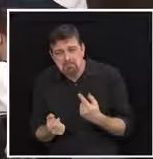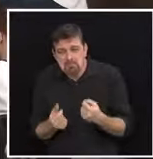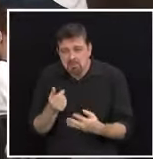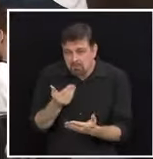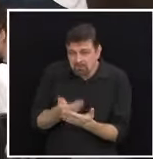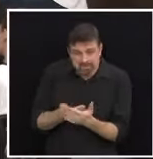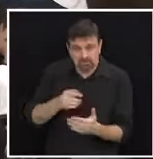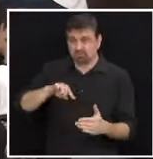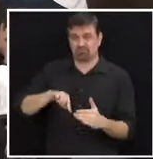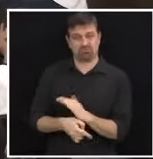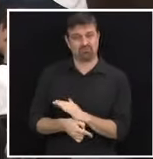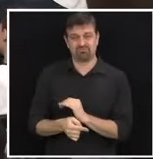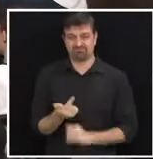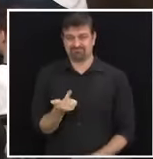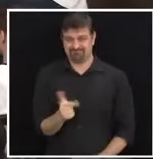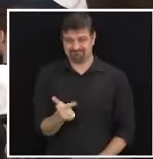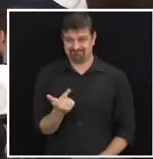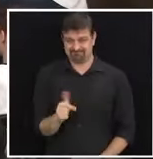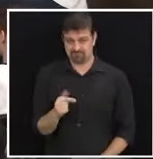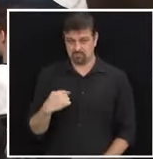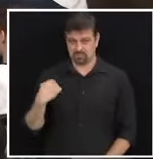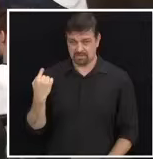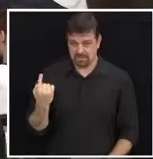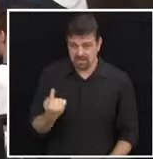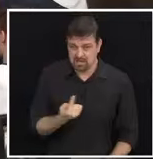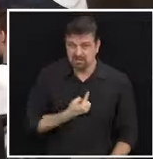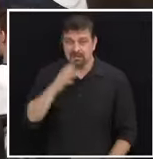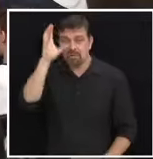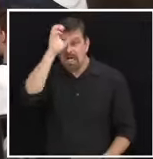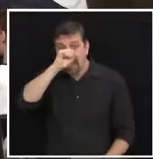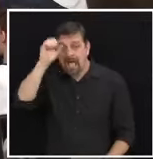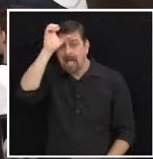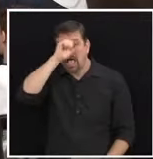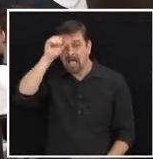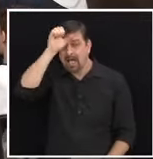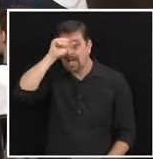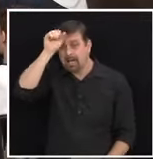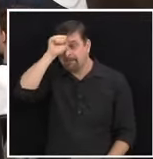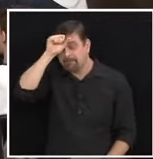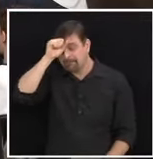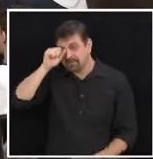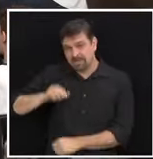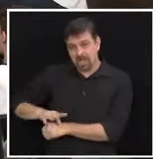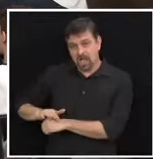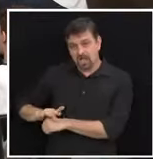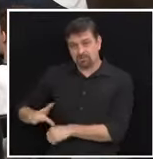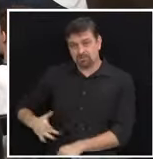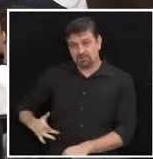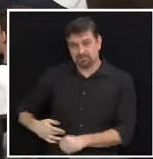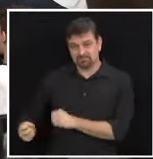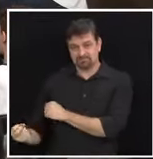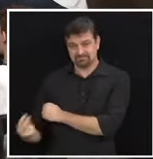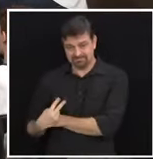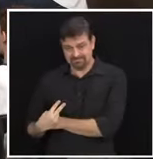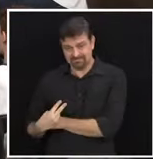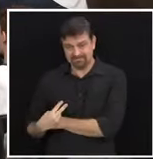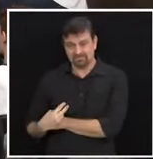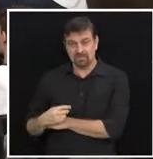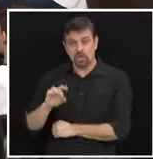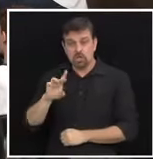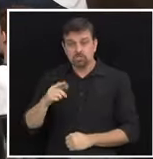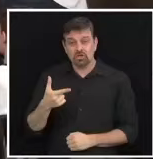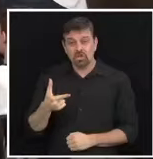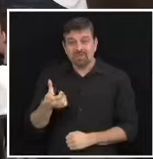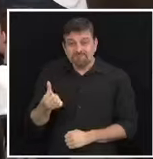mundo científico, médico. Nós estamos ainda aprendendo muito sobre as hepatites. Ela tem apenas só 26 anos de